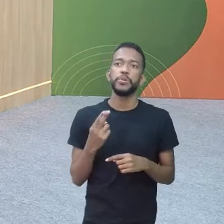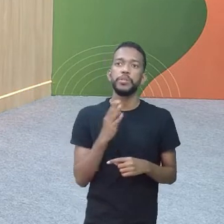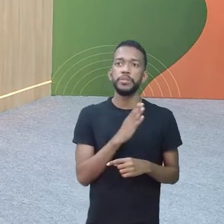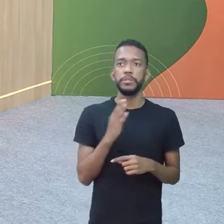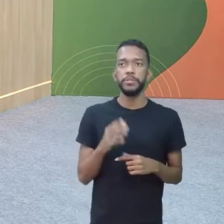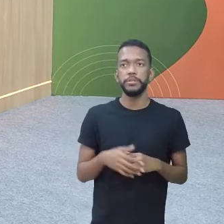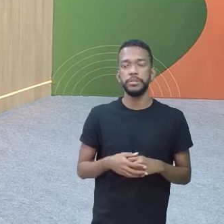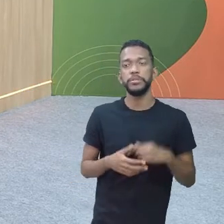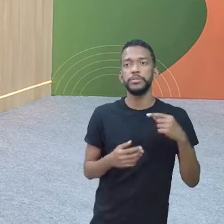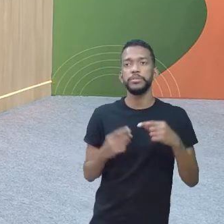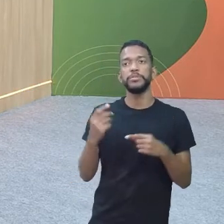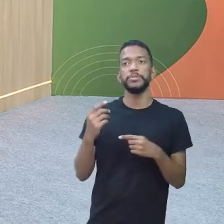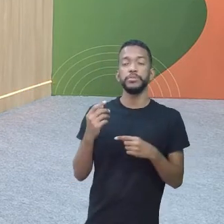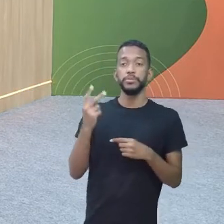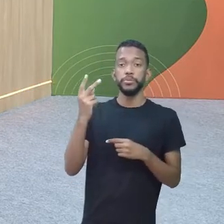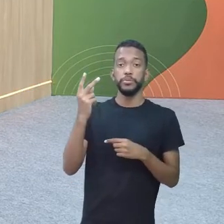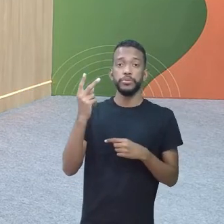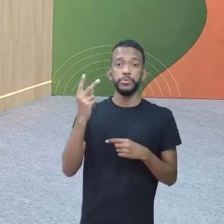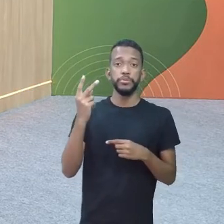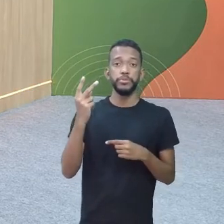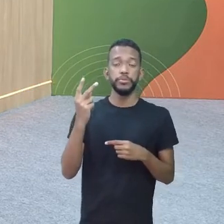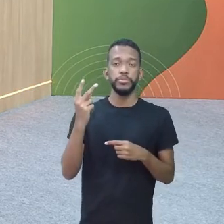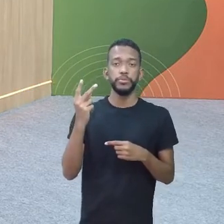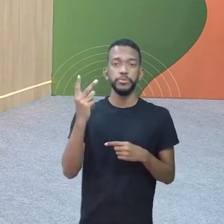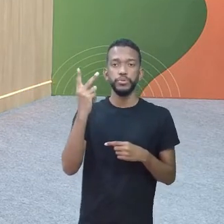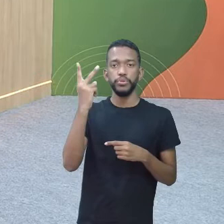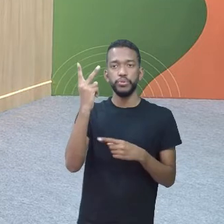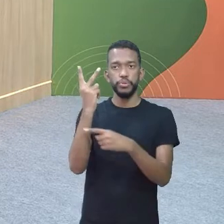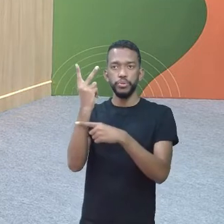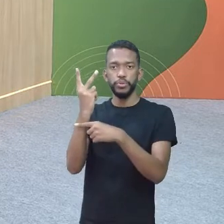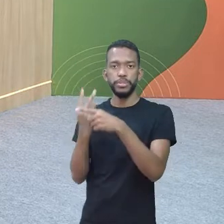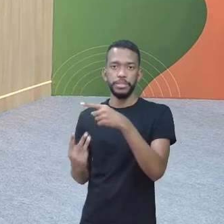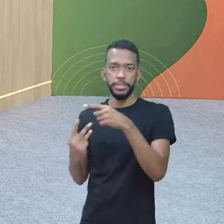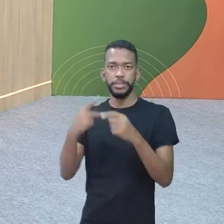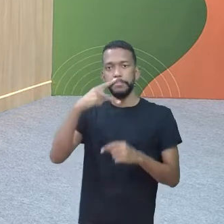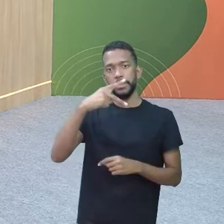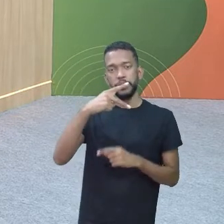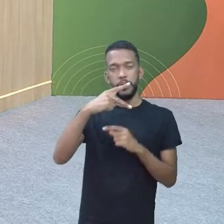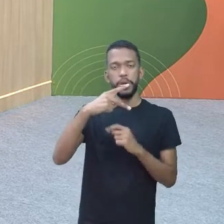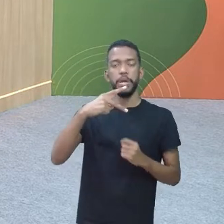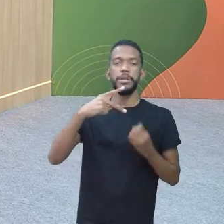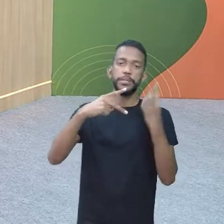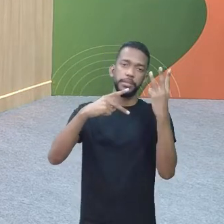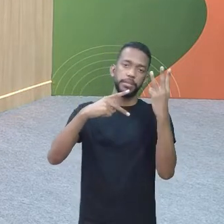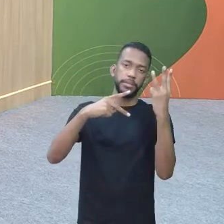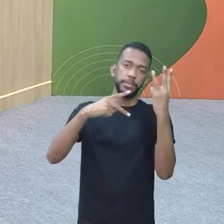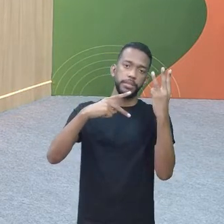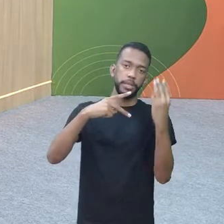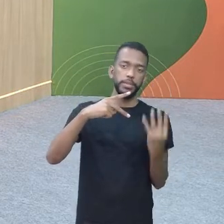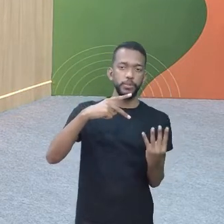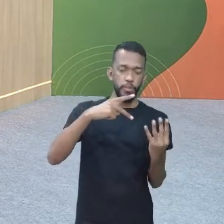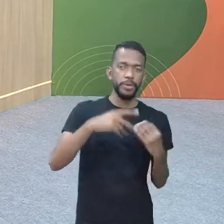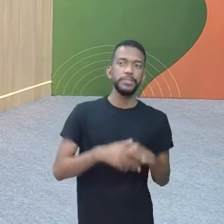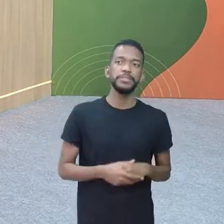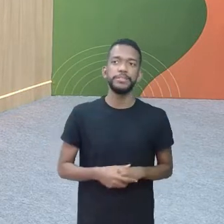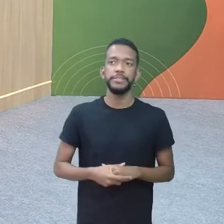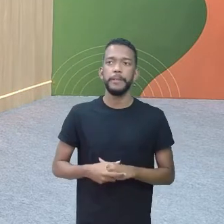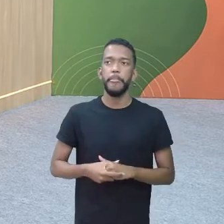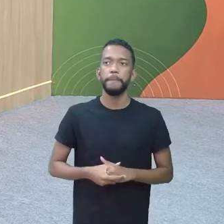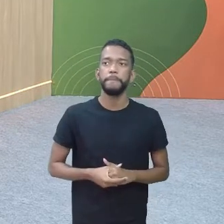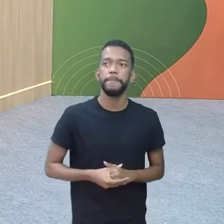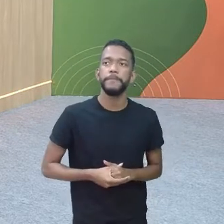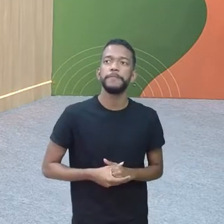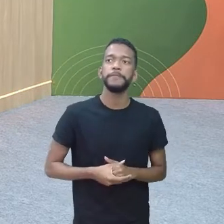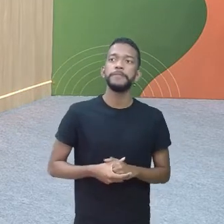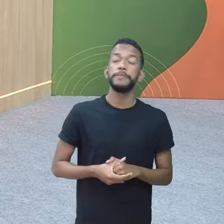cá, 2/3 é menor do que 3/4, tá certo? Lembra disso, né? E o último